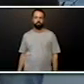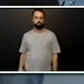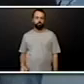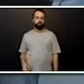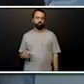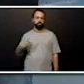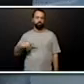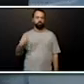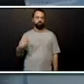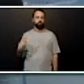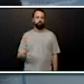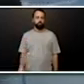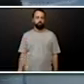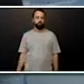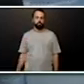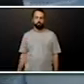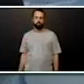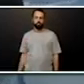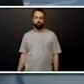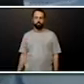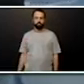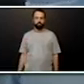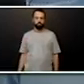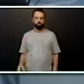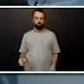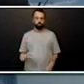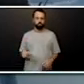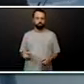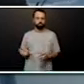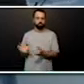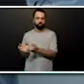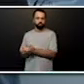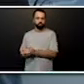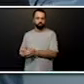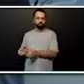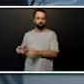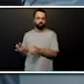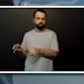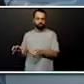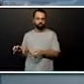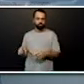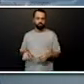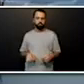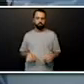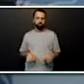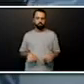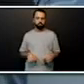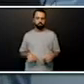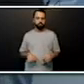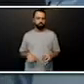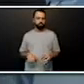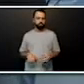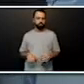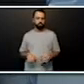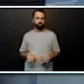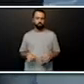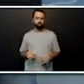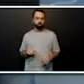primeiramente, nos inteiros, ele funciona como um número.